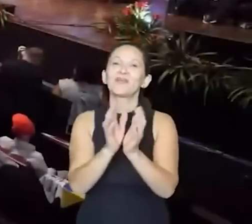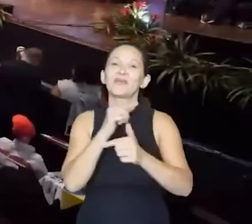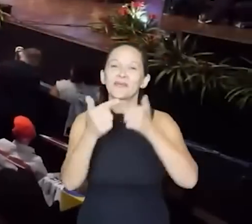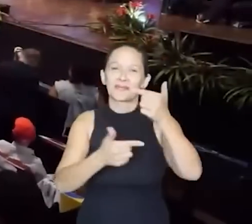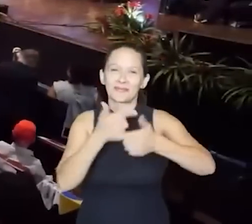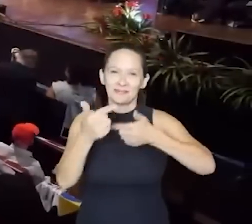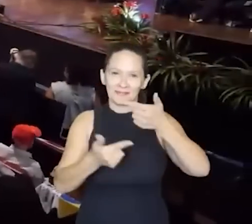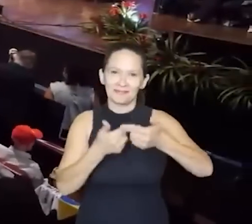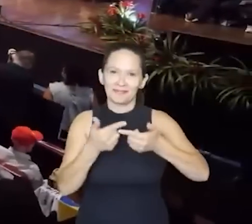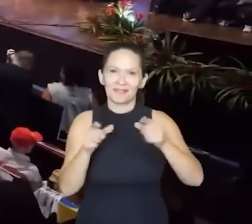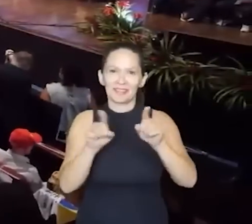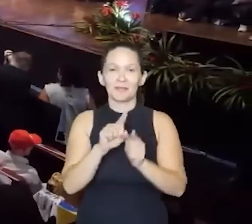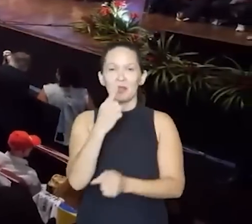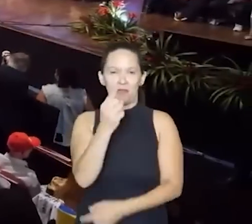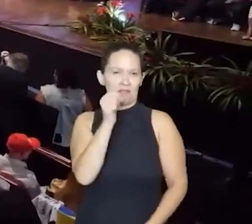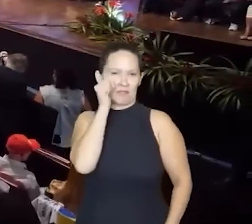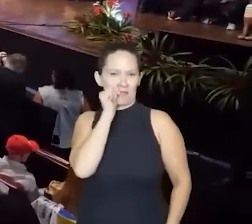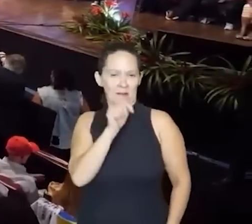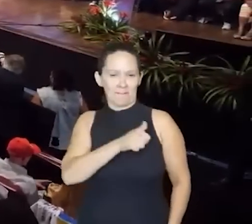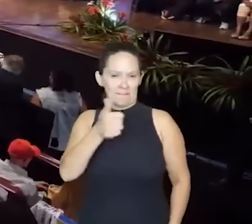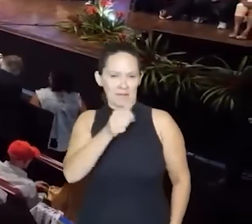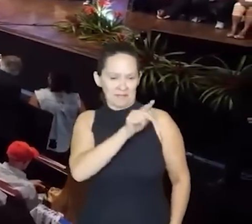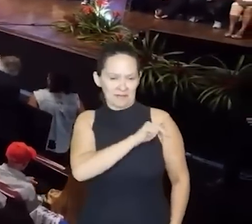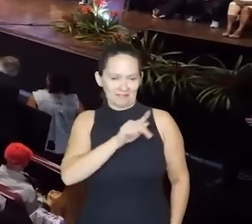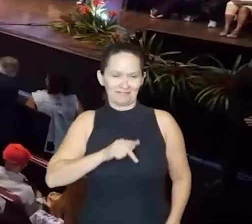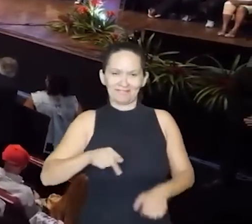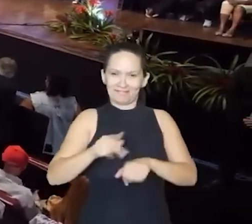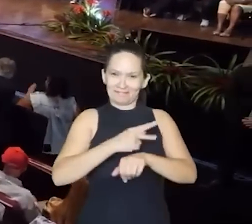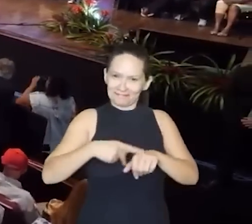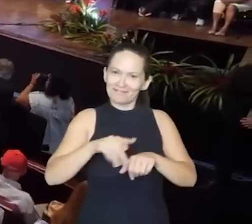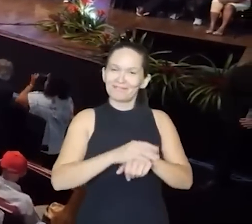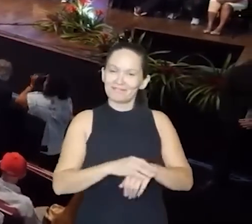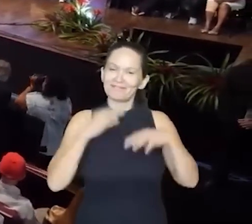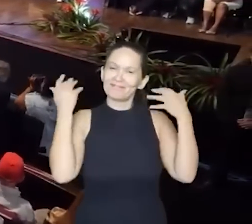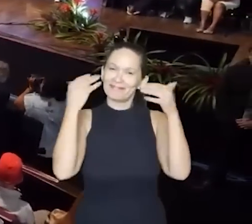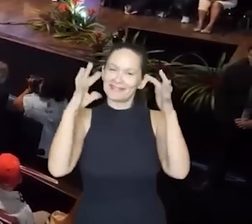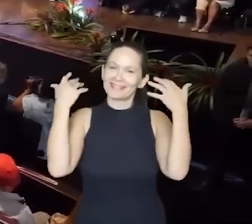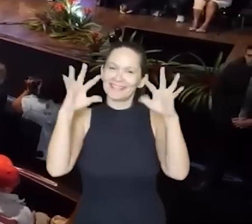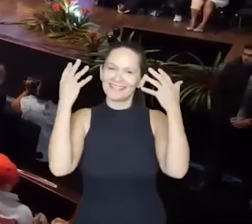e uma mulher à presidência da República.